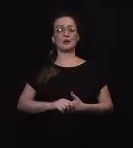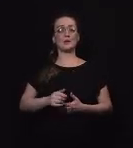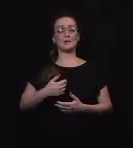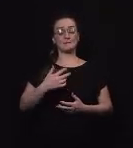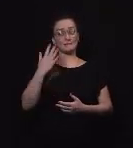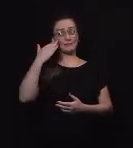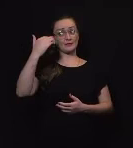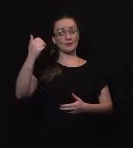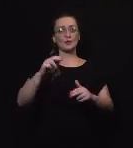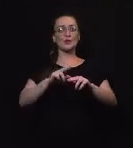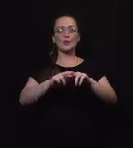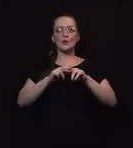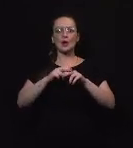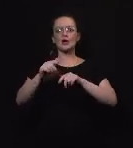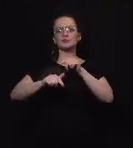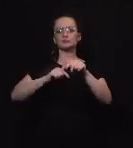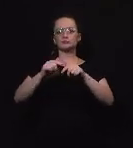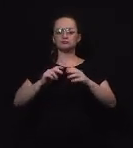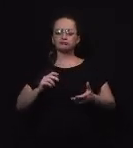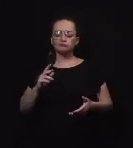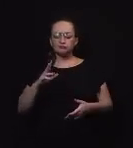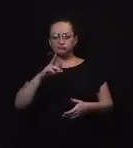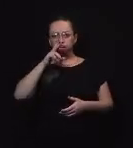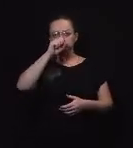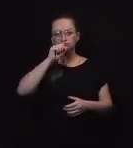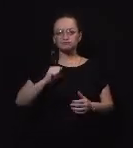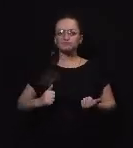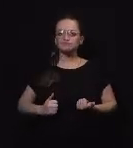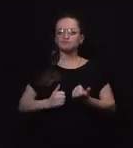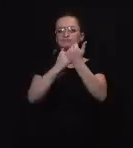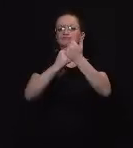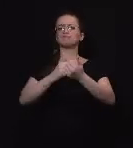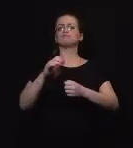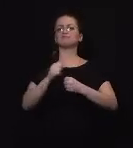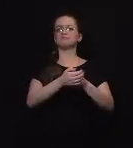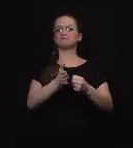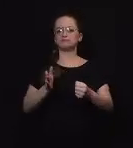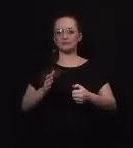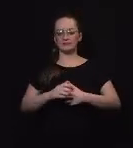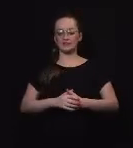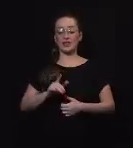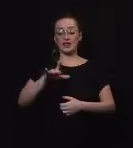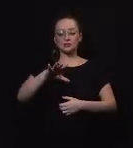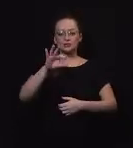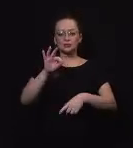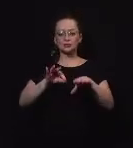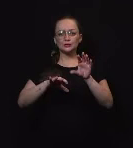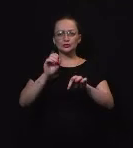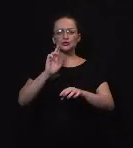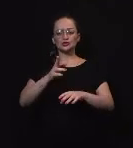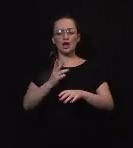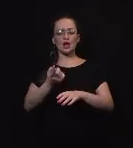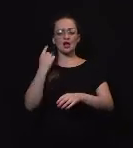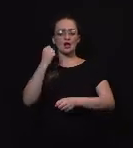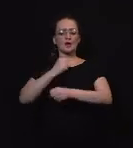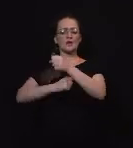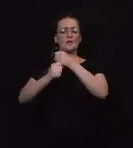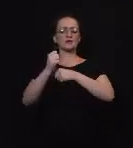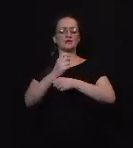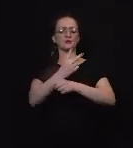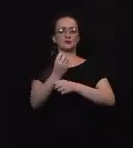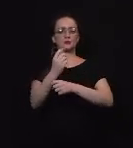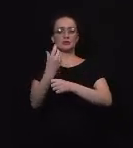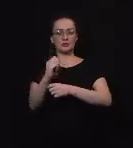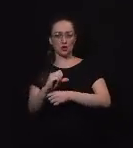para o fortalecimento da democracia. Essas organizações, elas foram selecionadas ainda em 2019 por meio de